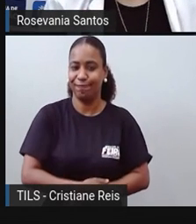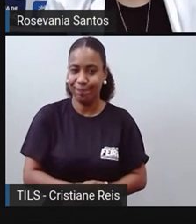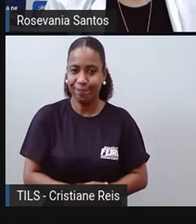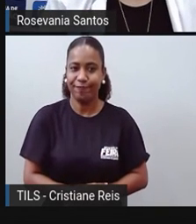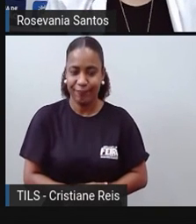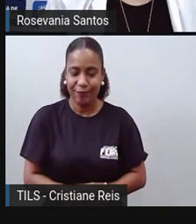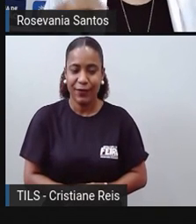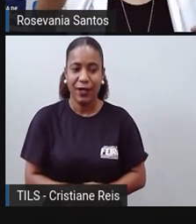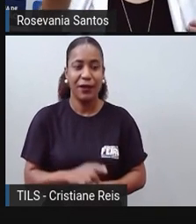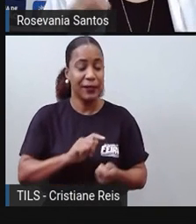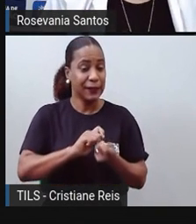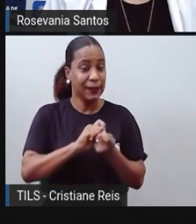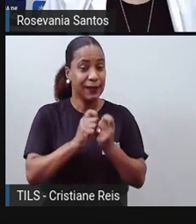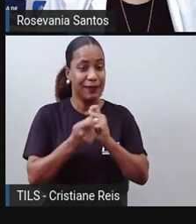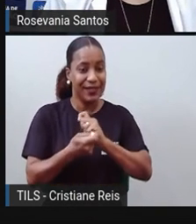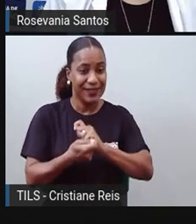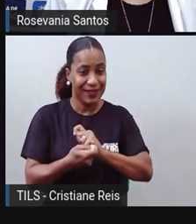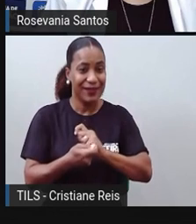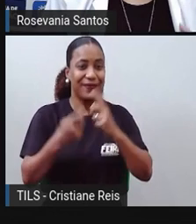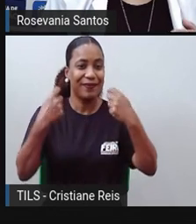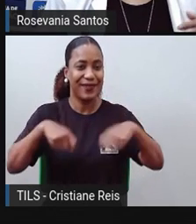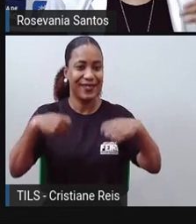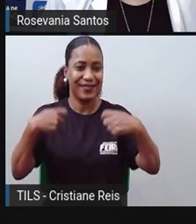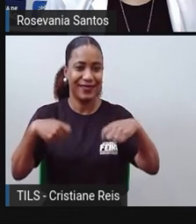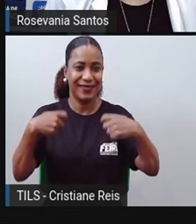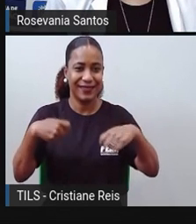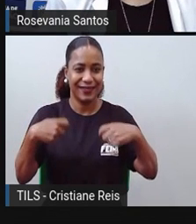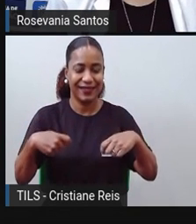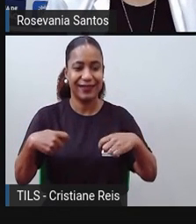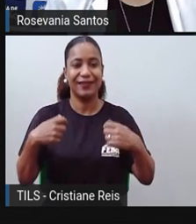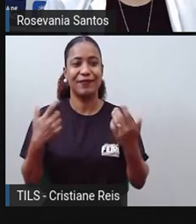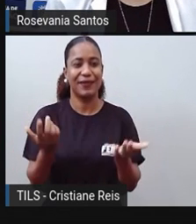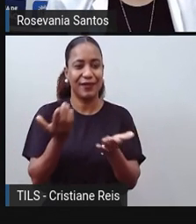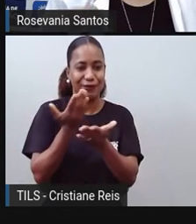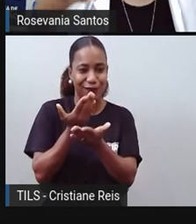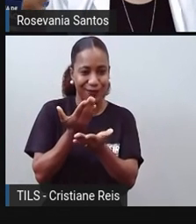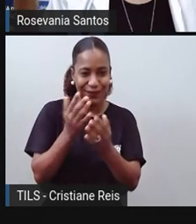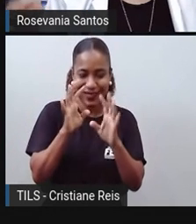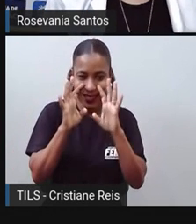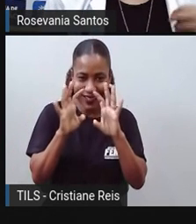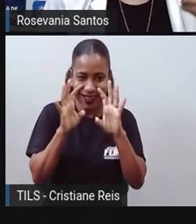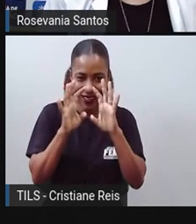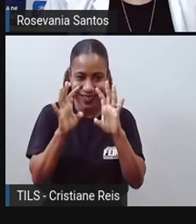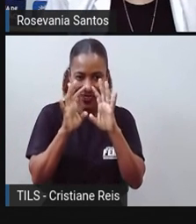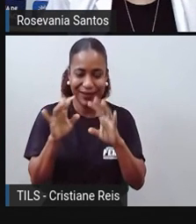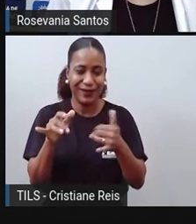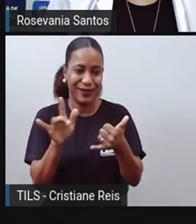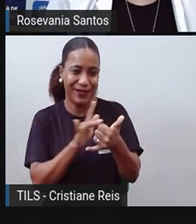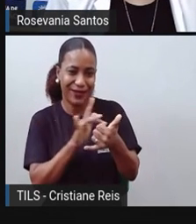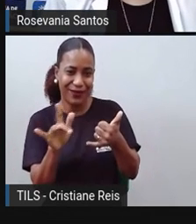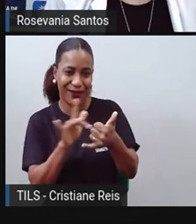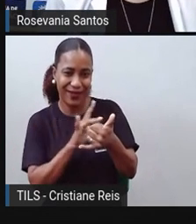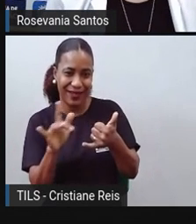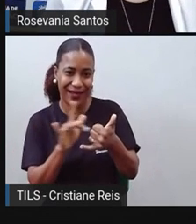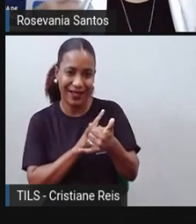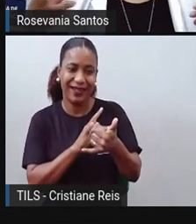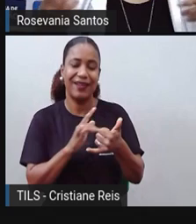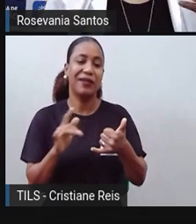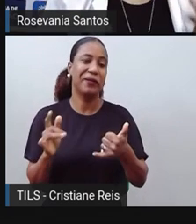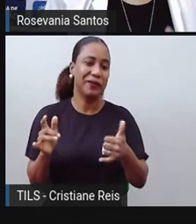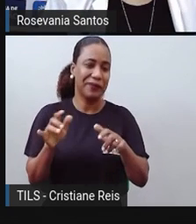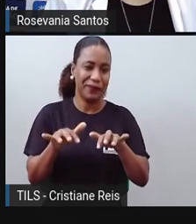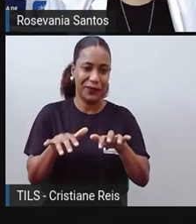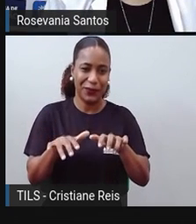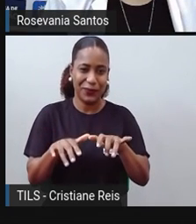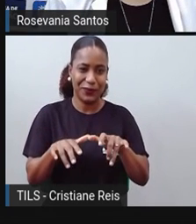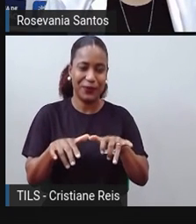série de adaptações, onde a gente, né, teve que assistir aula pelo celular, pelo tablet, pelo computador. Ficamos com